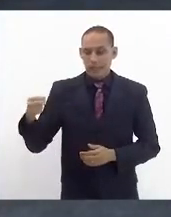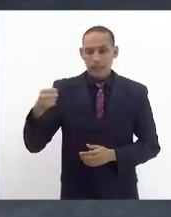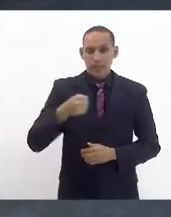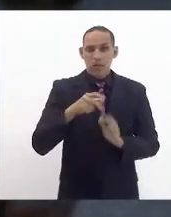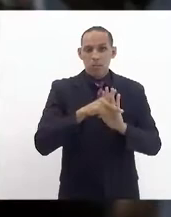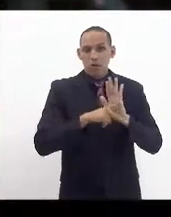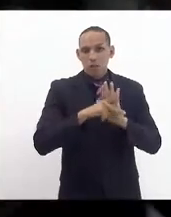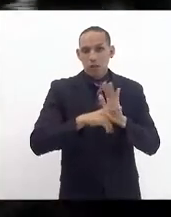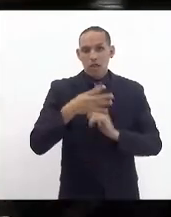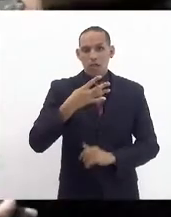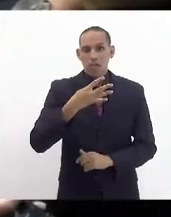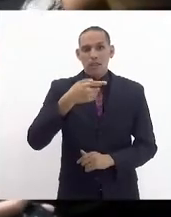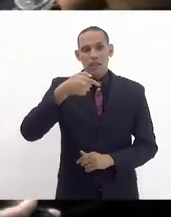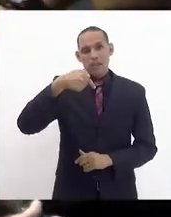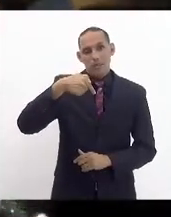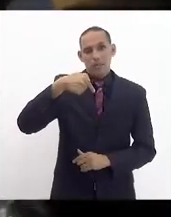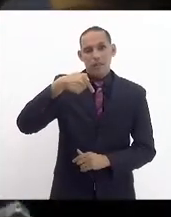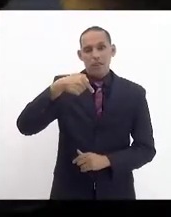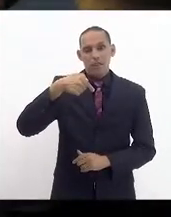projeto